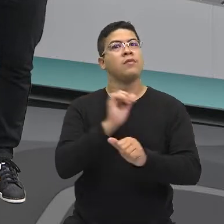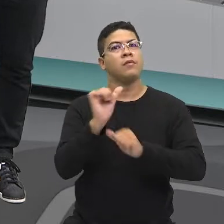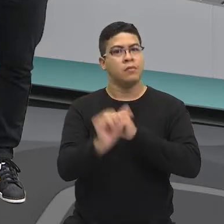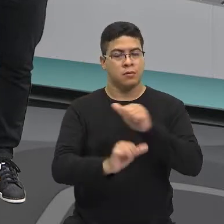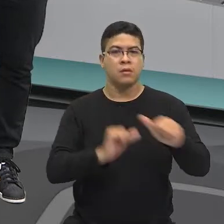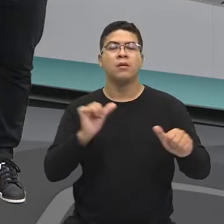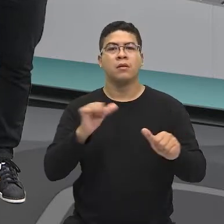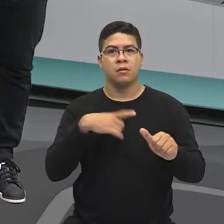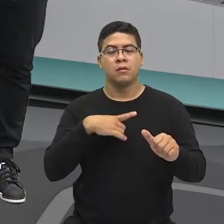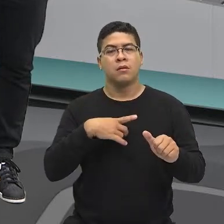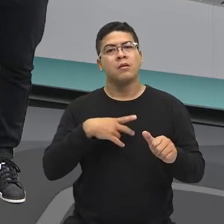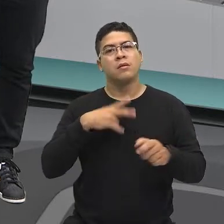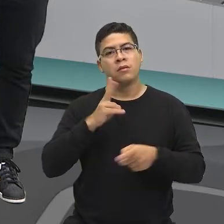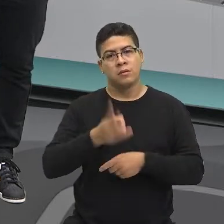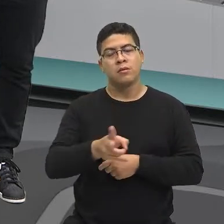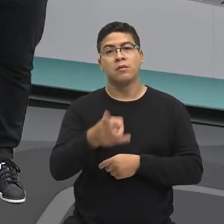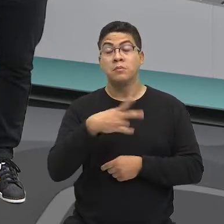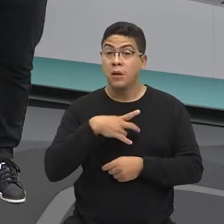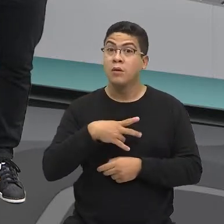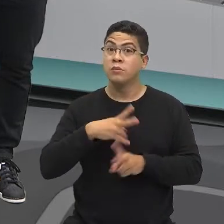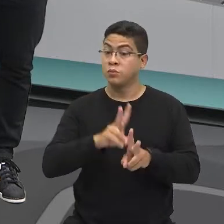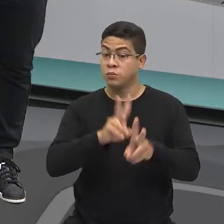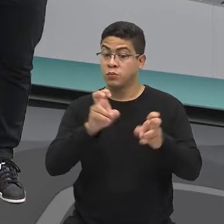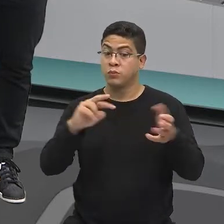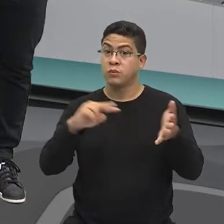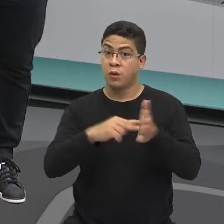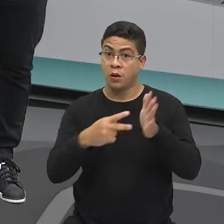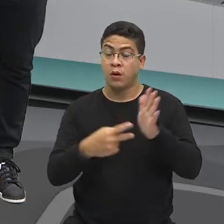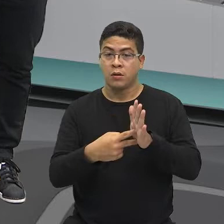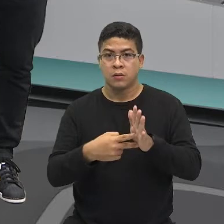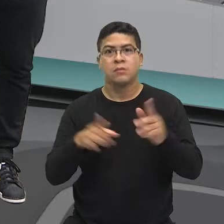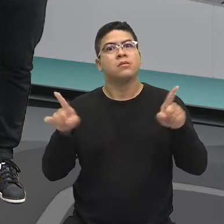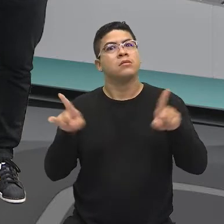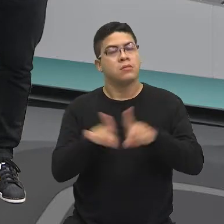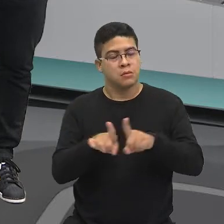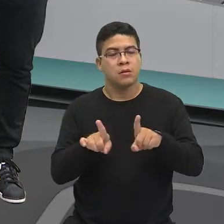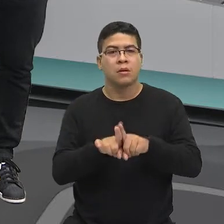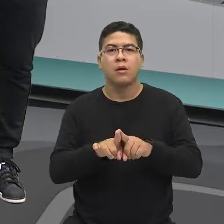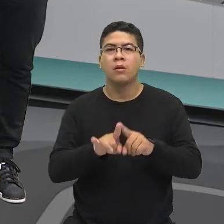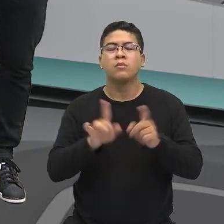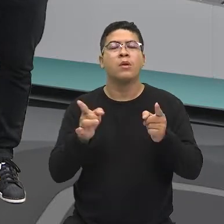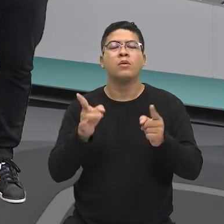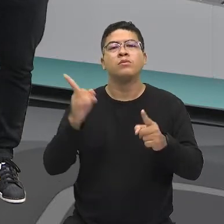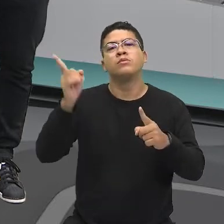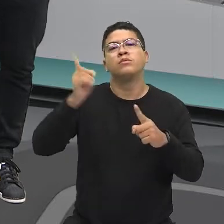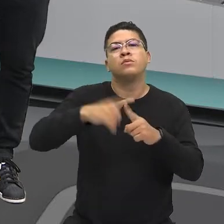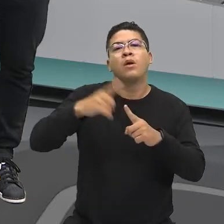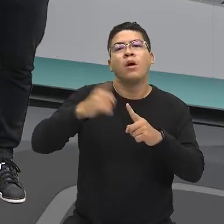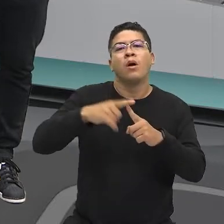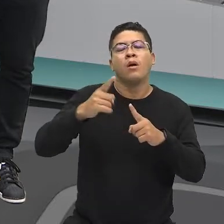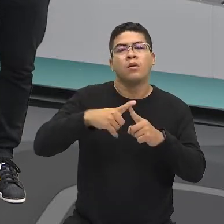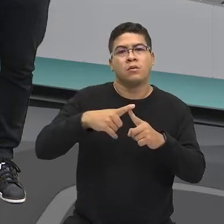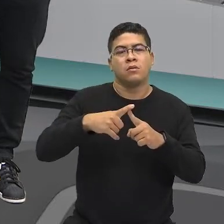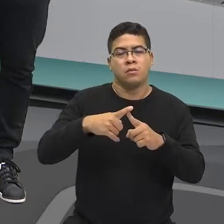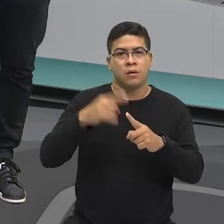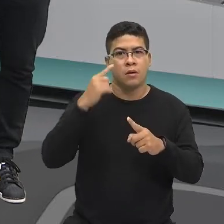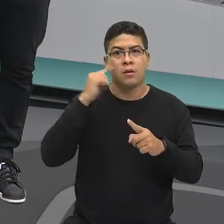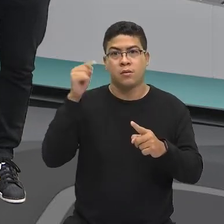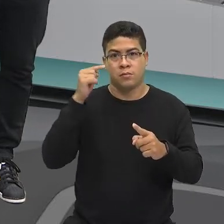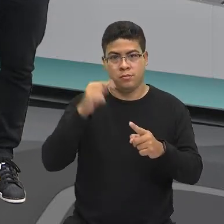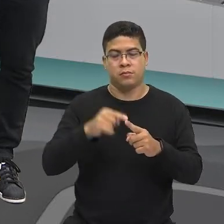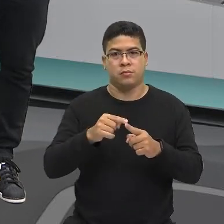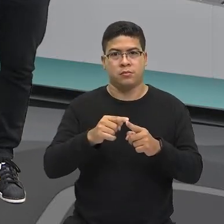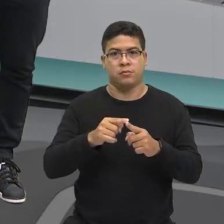e elas vão mudar, além de mudar o sentido, elas podem mudar também a função da